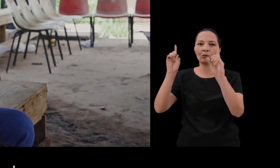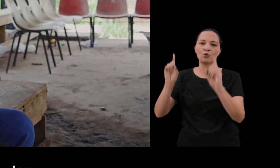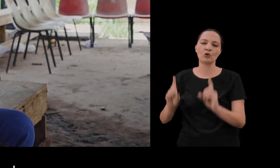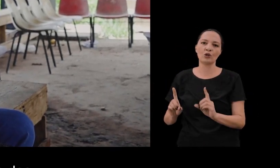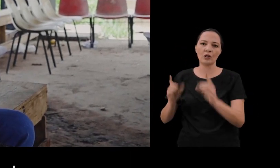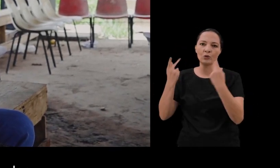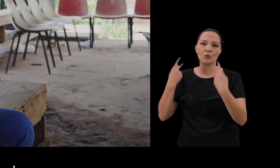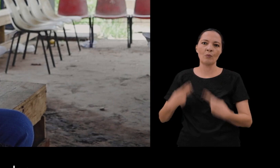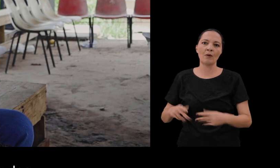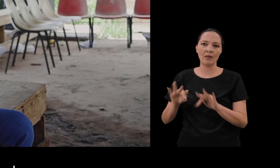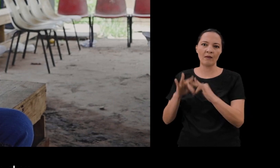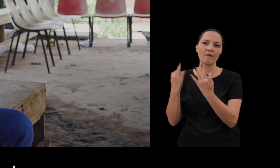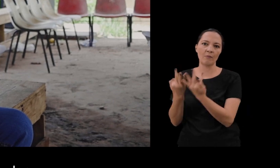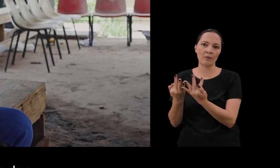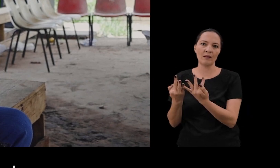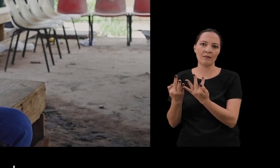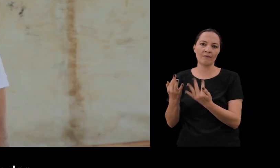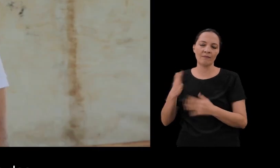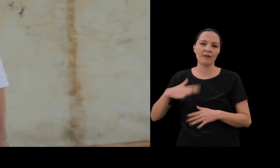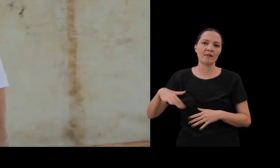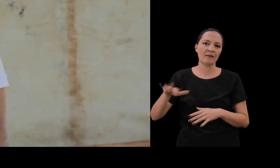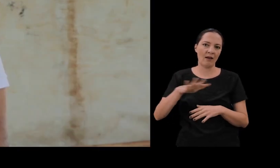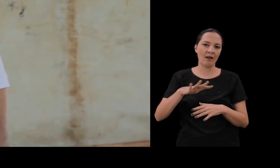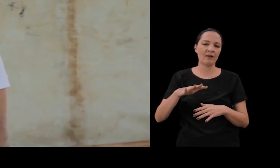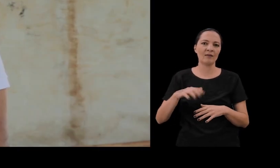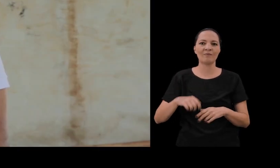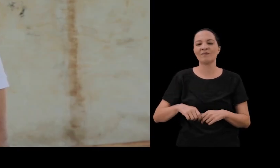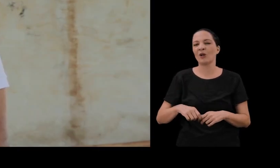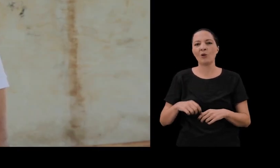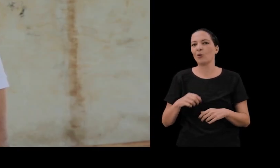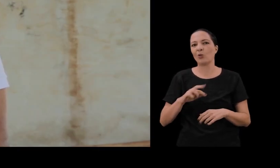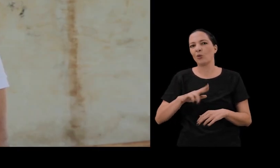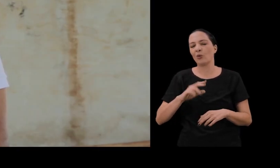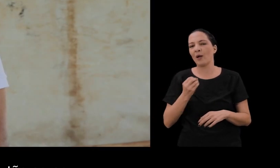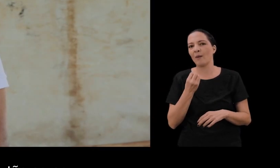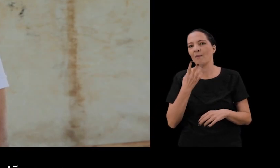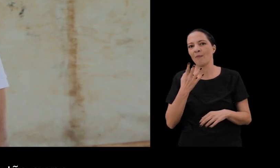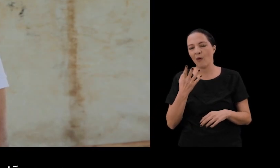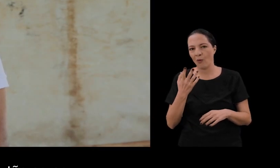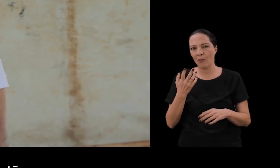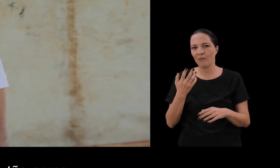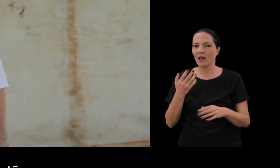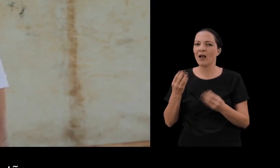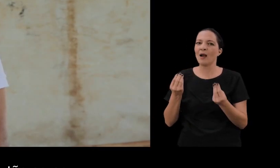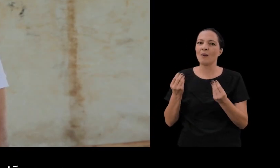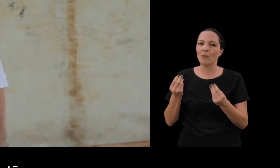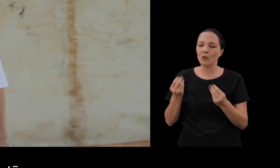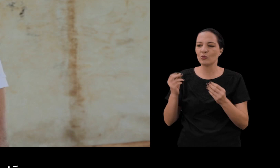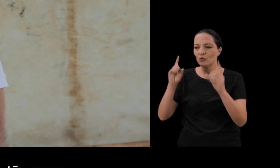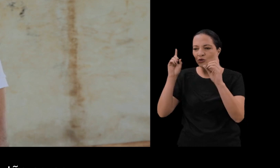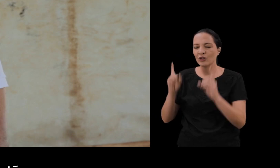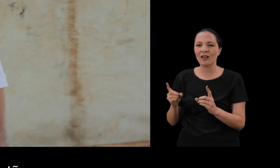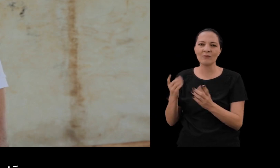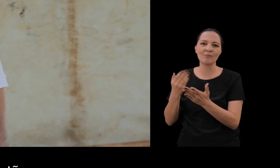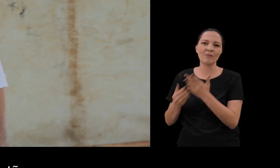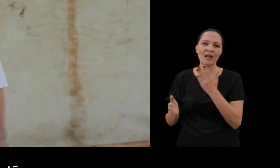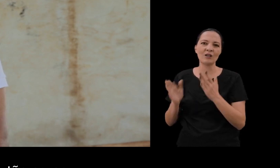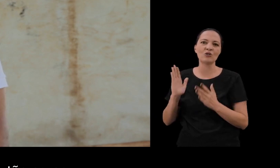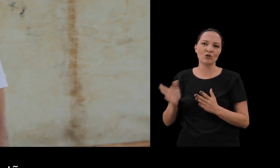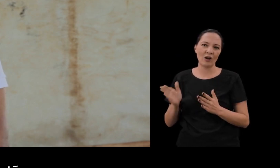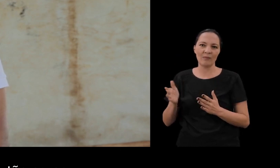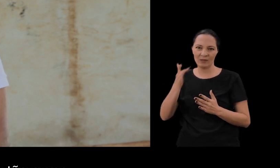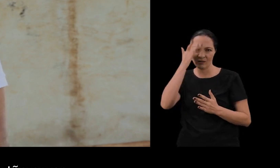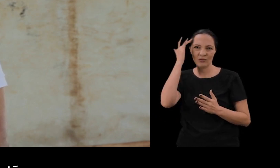direitos humanos das famílias envolvidas. Não há por que violar direitos, além daqueles que já são tão caros às famílias